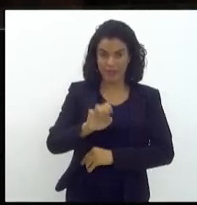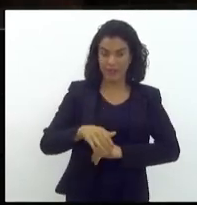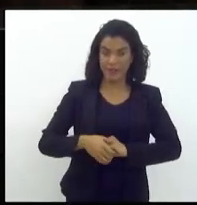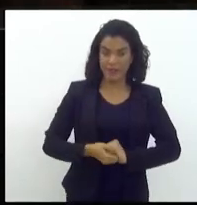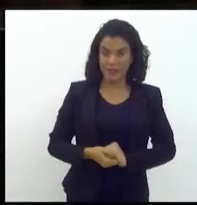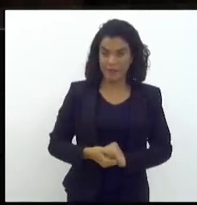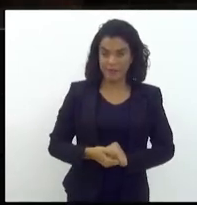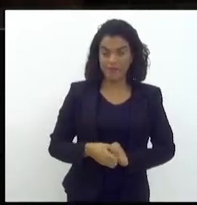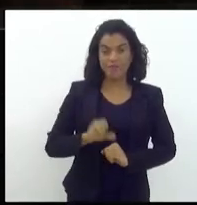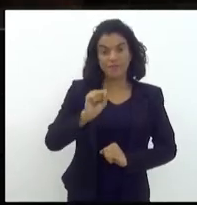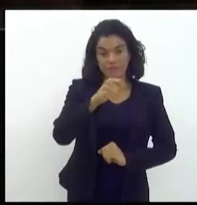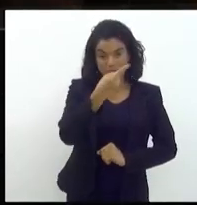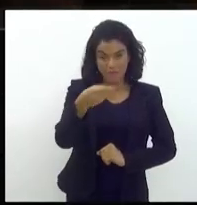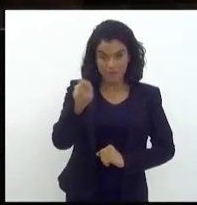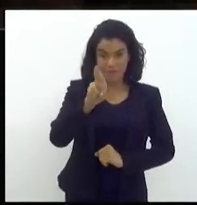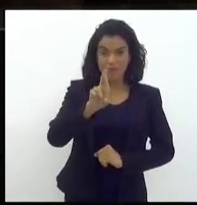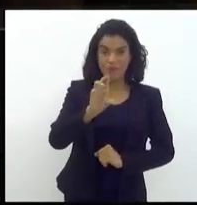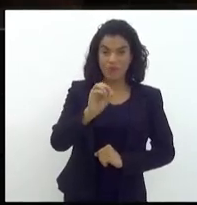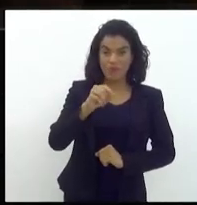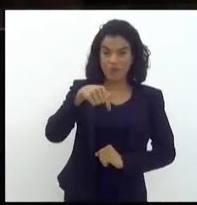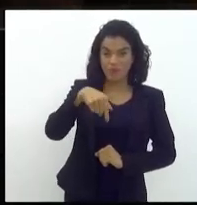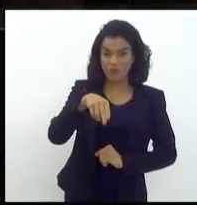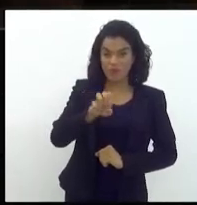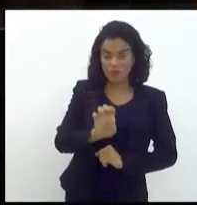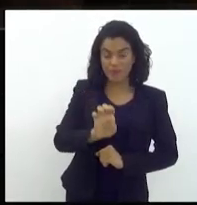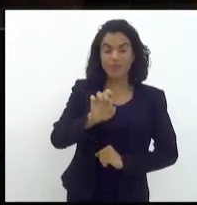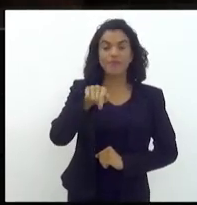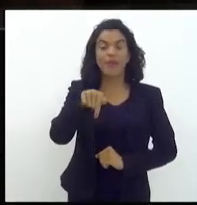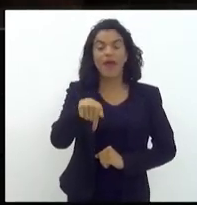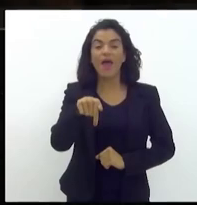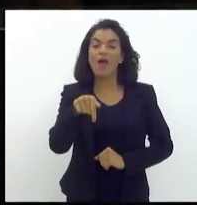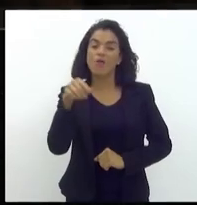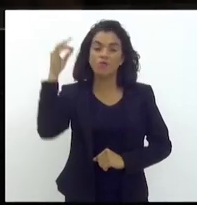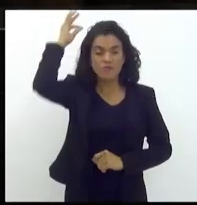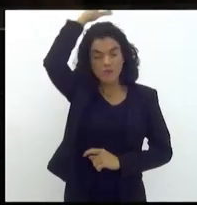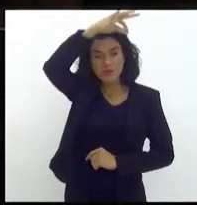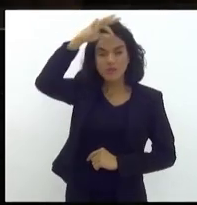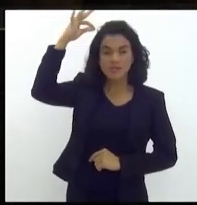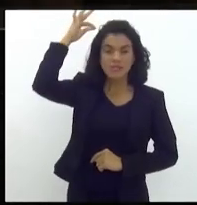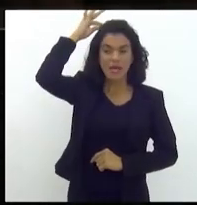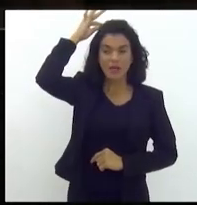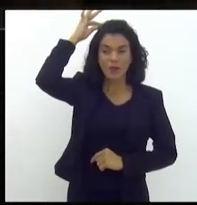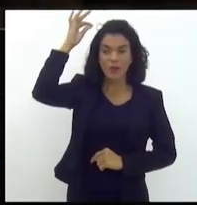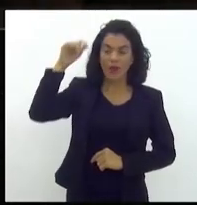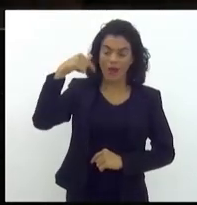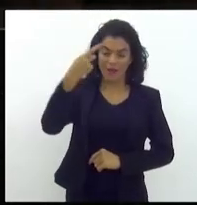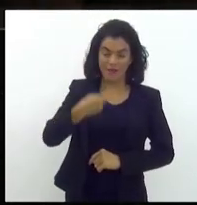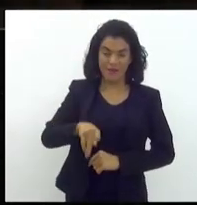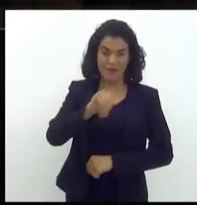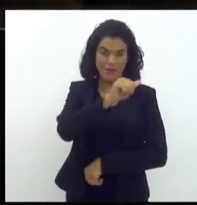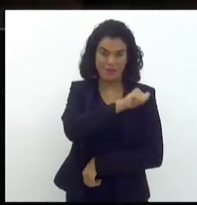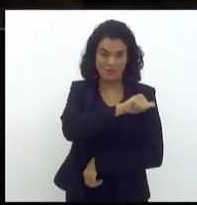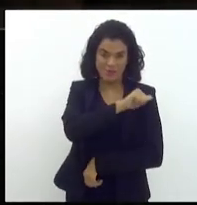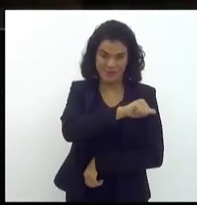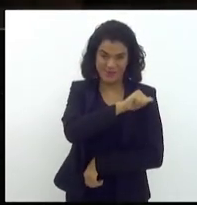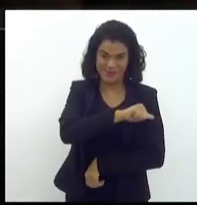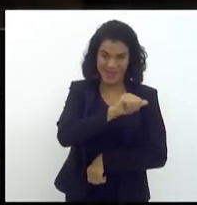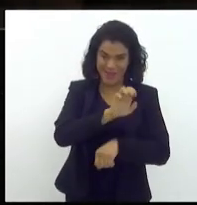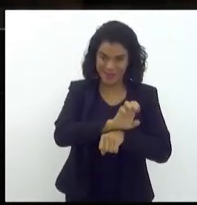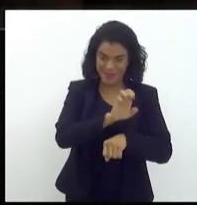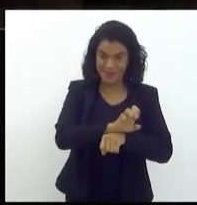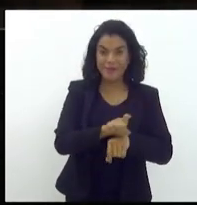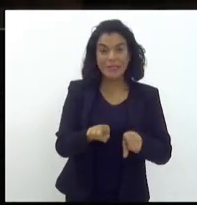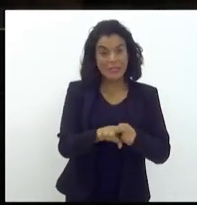é um santo de grande devoção aqui no estado do Rio de Janeiro e